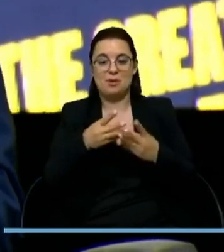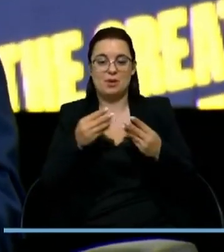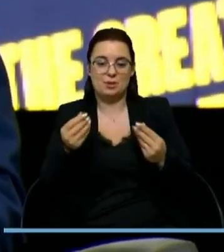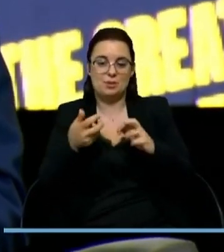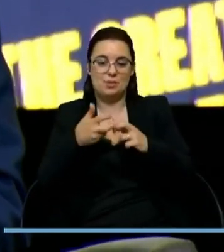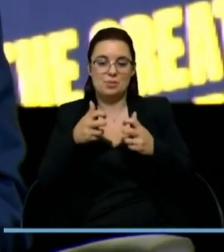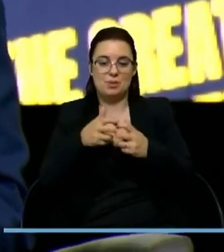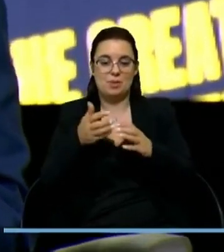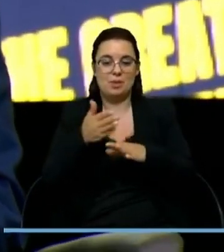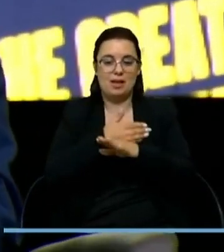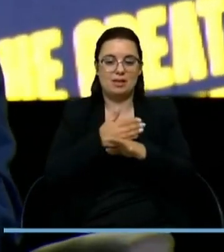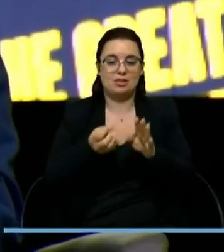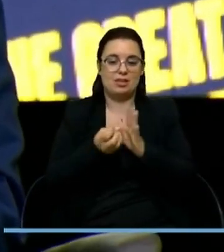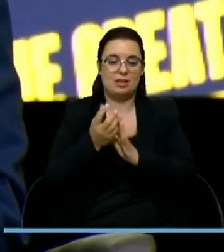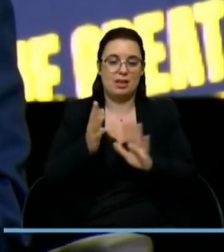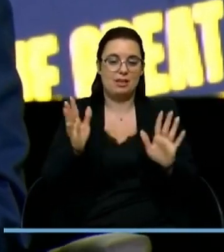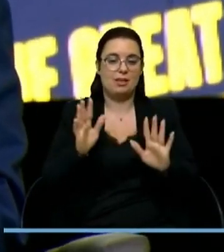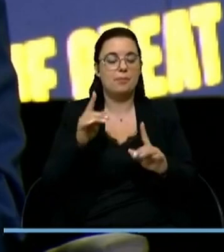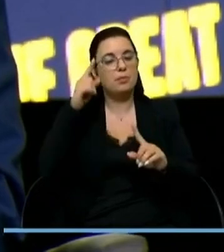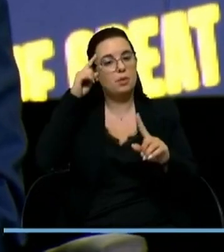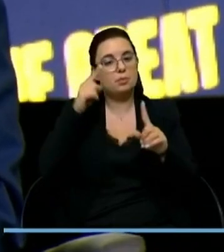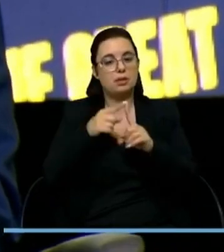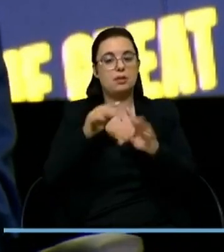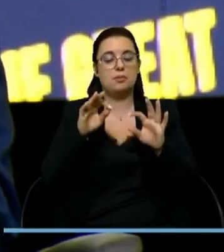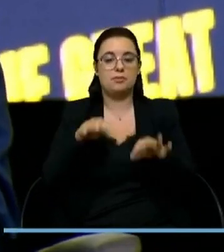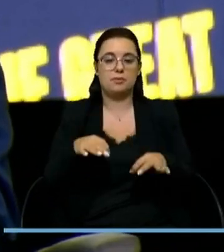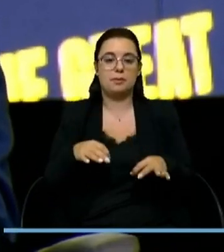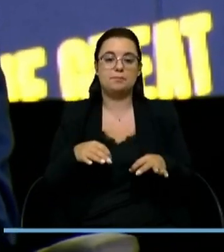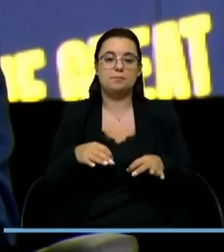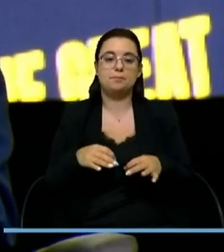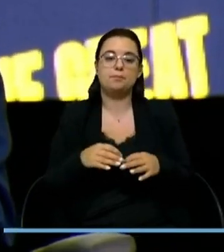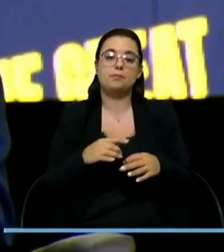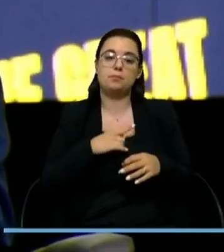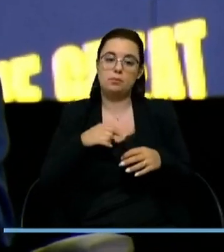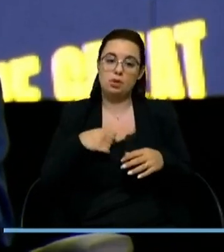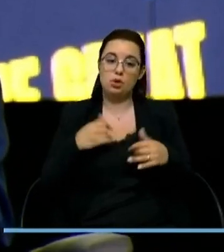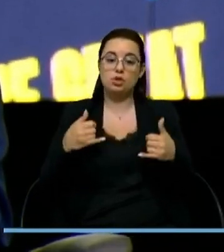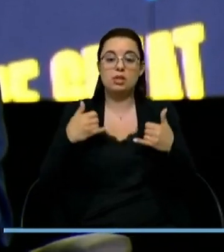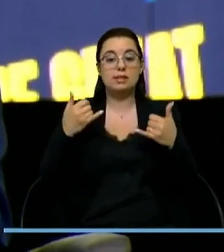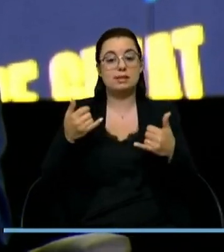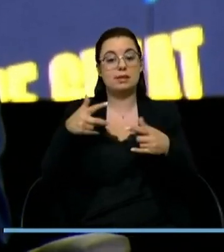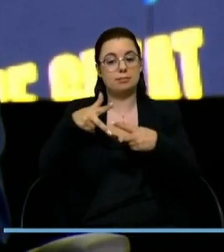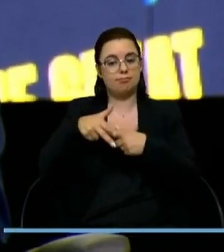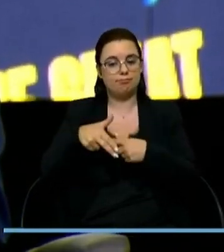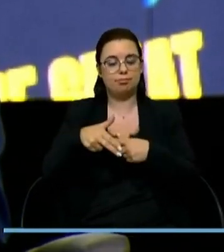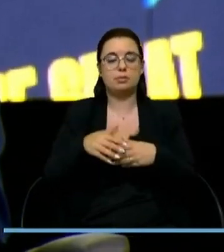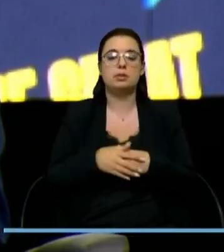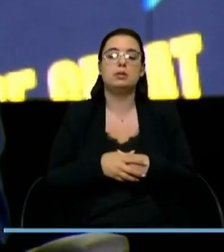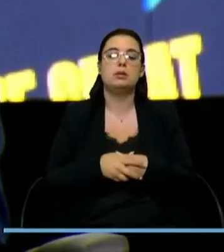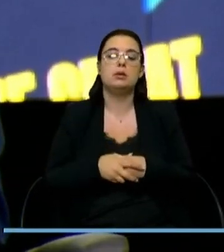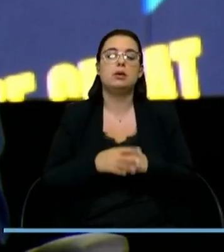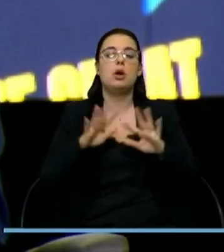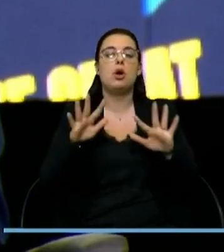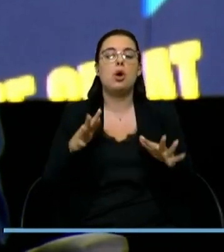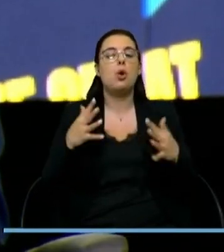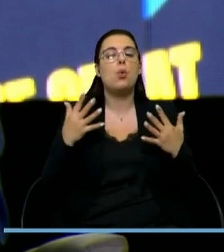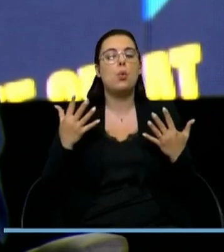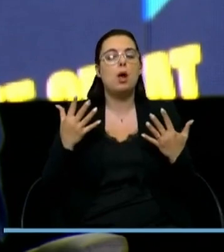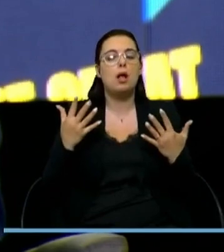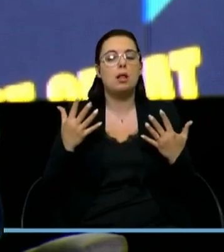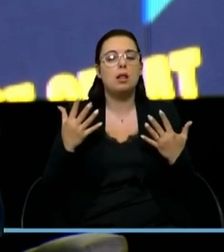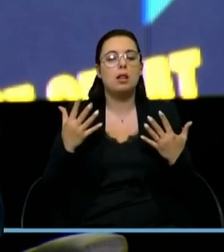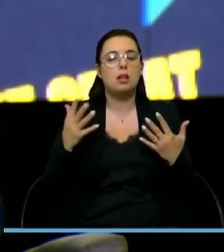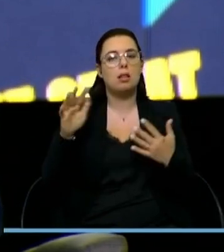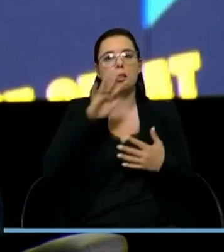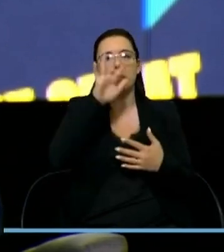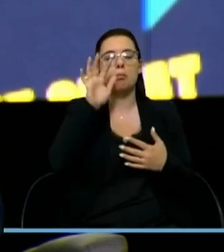problema criado anteriormente. Nuno, para terminarmos, e até porque temos que fazer um breve intervalo, qual